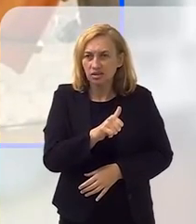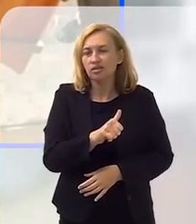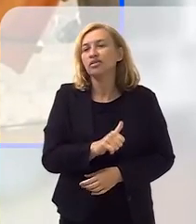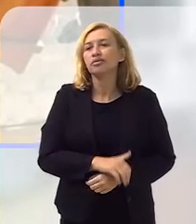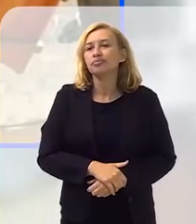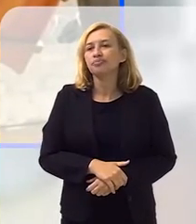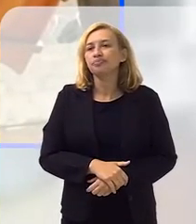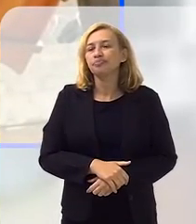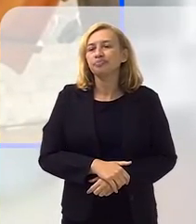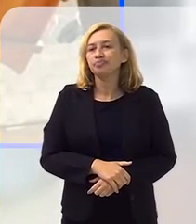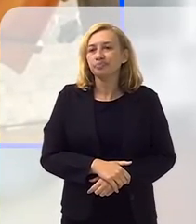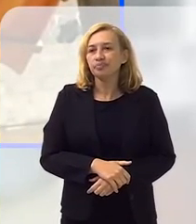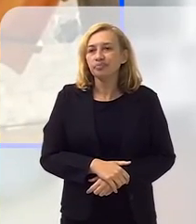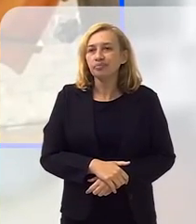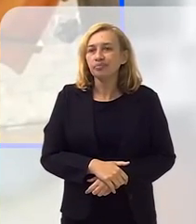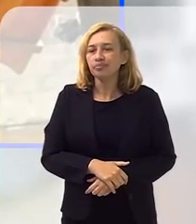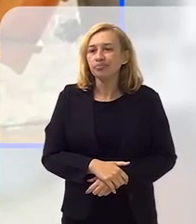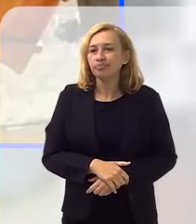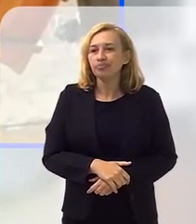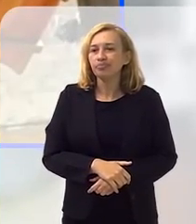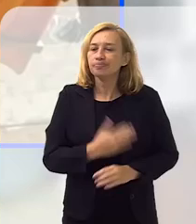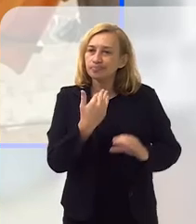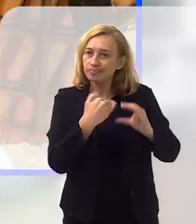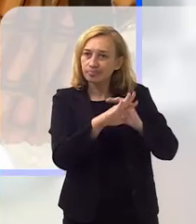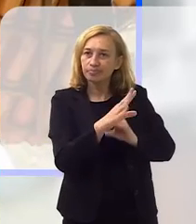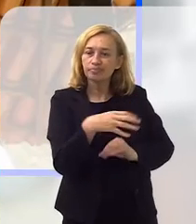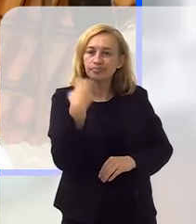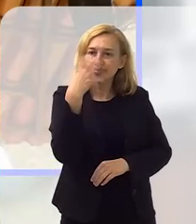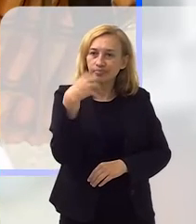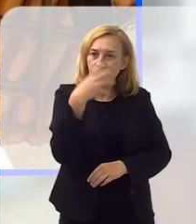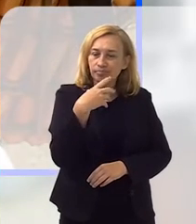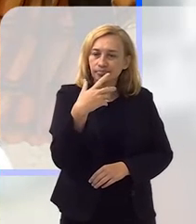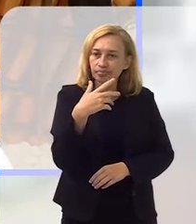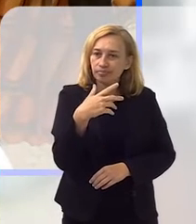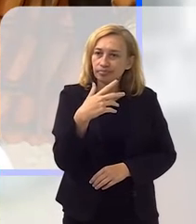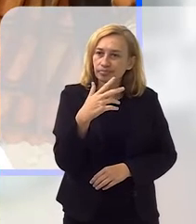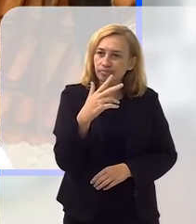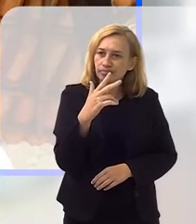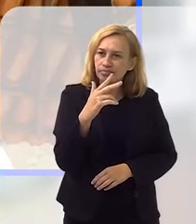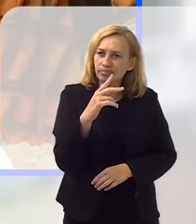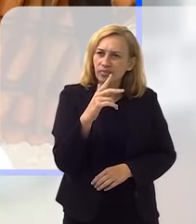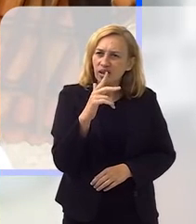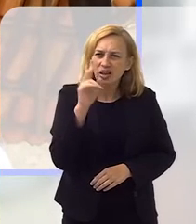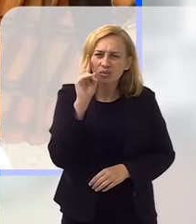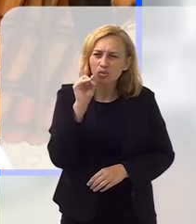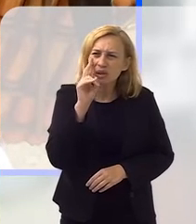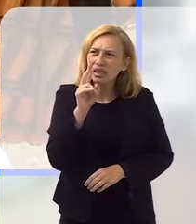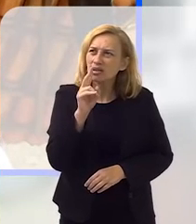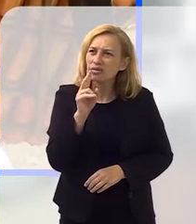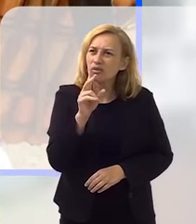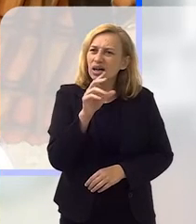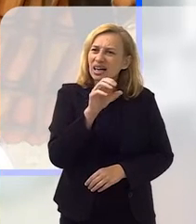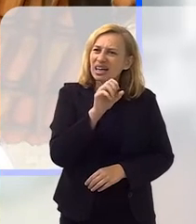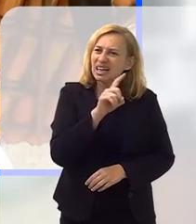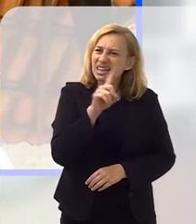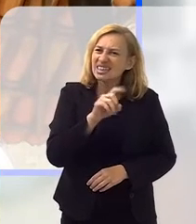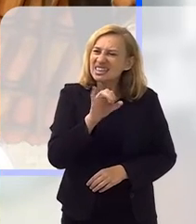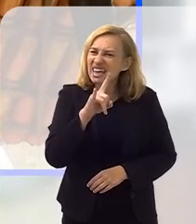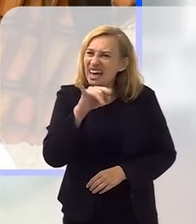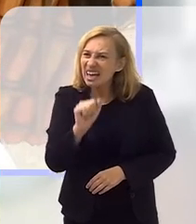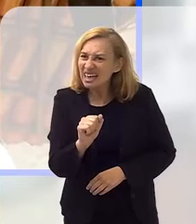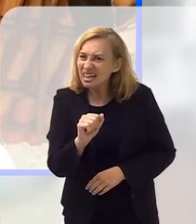Feito por mulheres, gravado músicas de mulheres, tudo de mulher. E nós enviamos uma melodia, parece que eu não lembro se foi